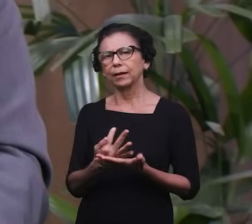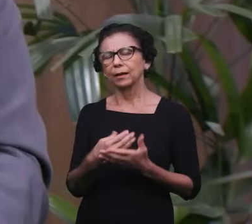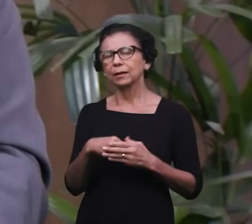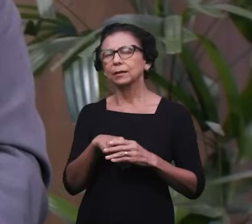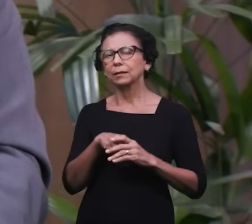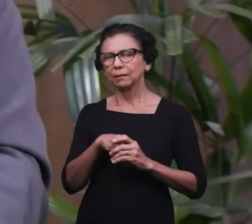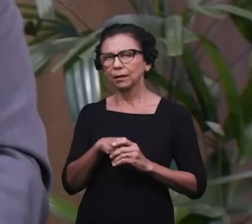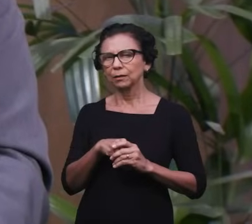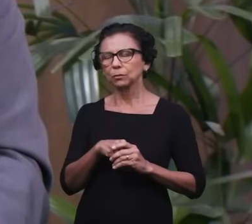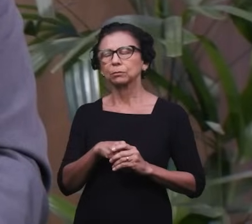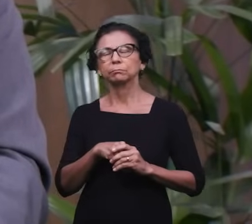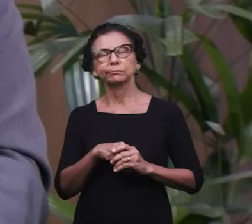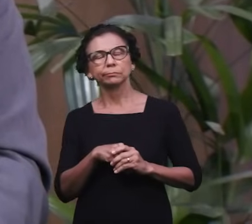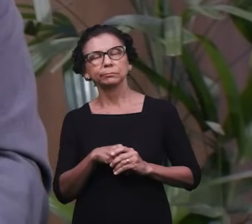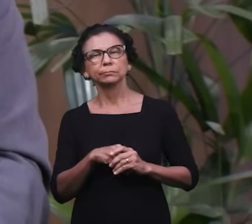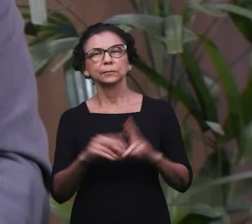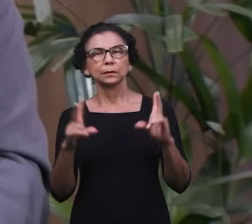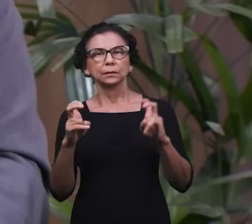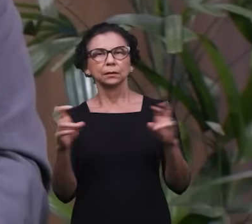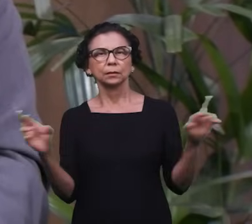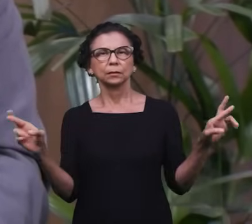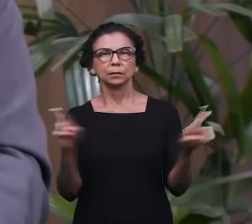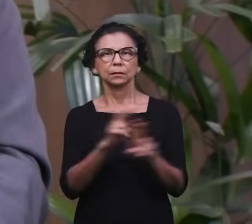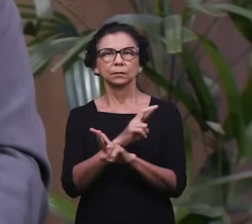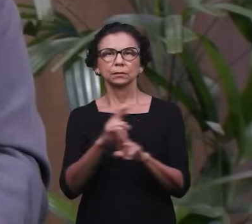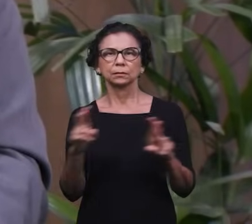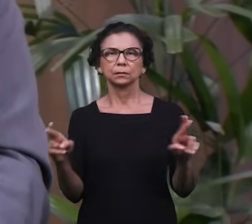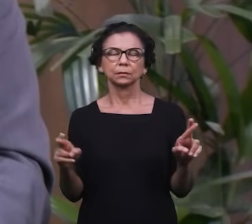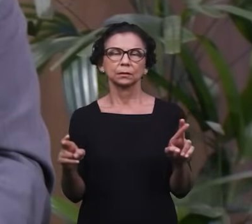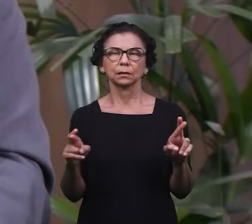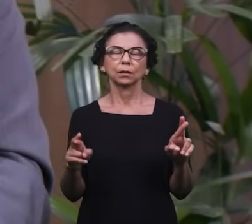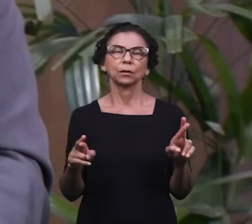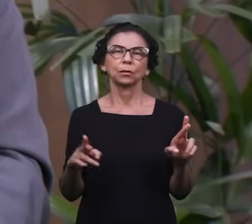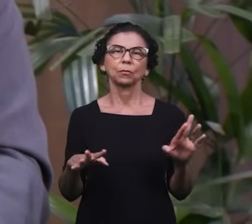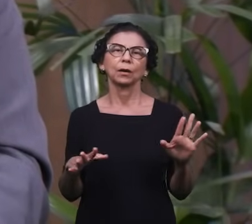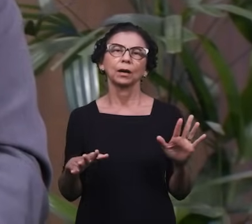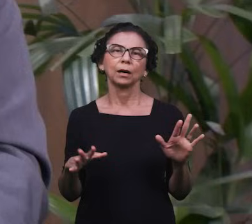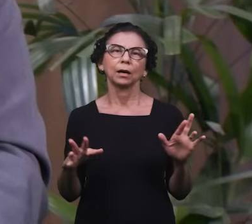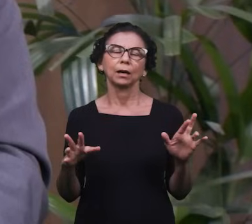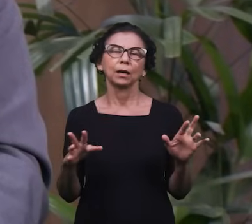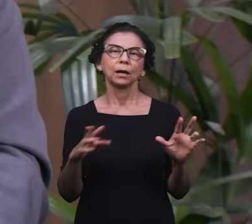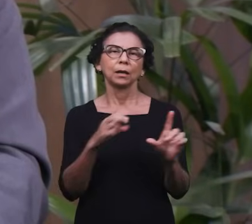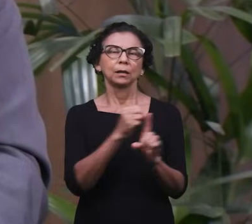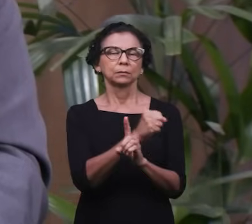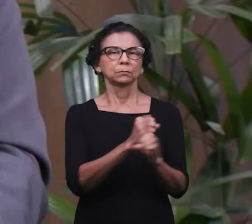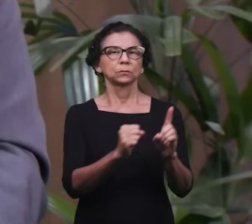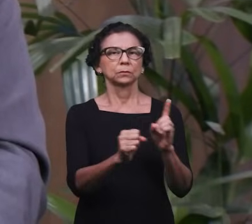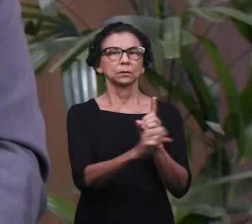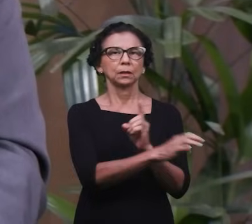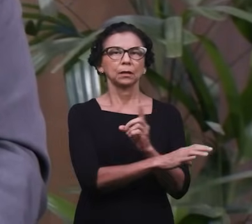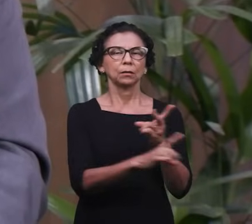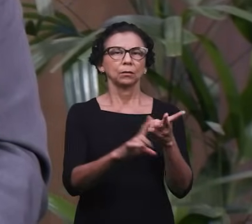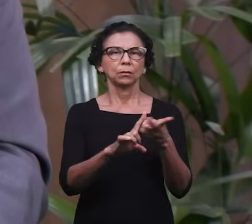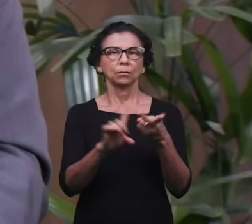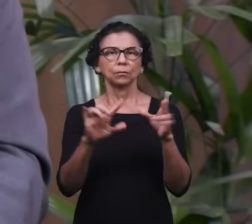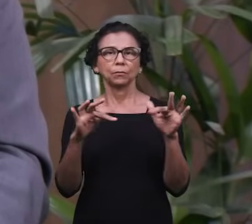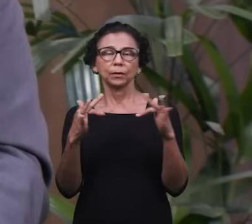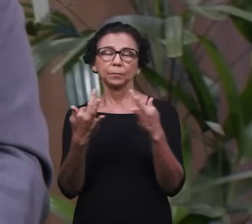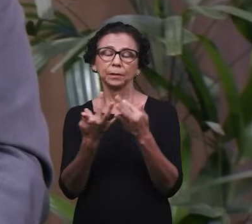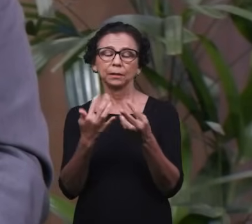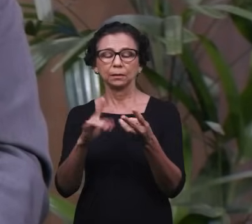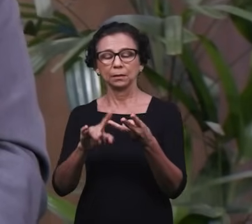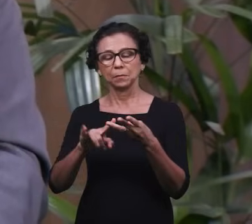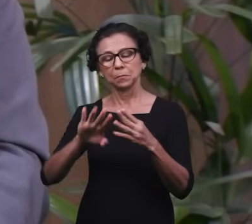que relacionam educação em ambientes sociais, no lar, na escola, e que